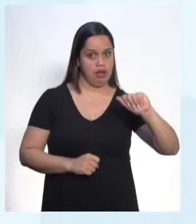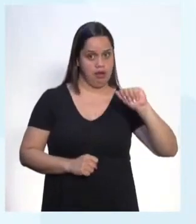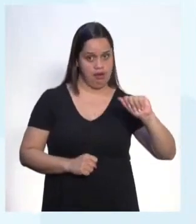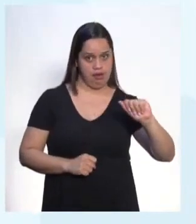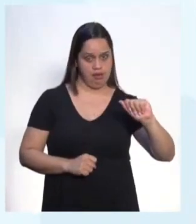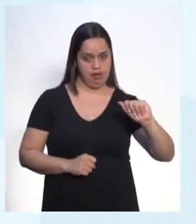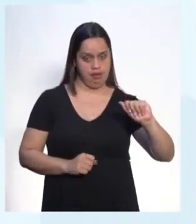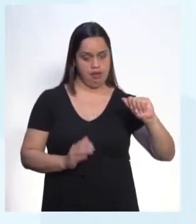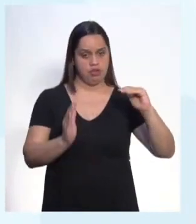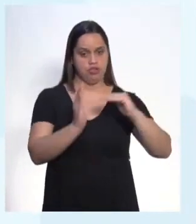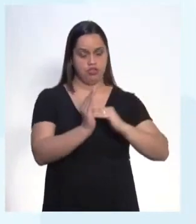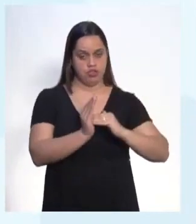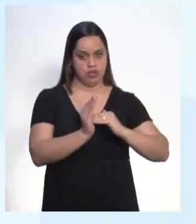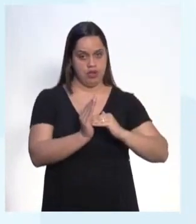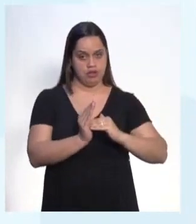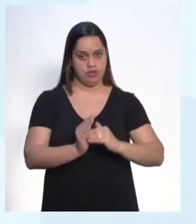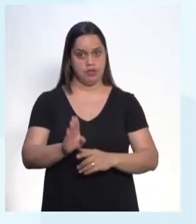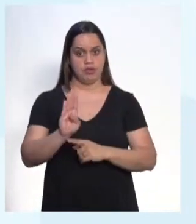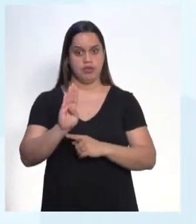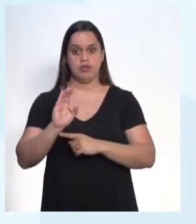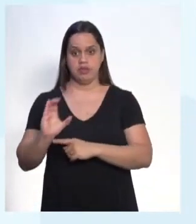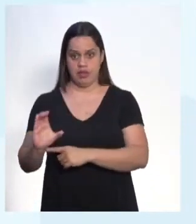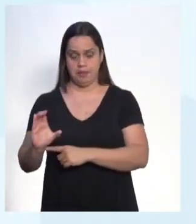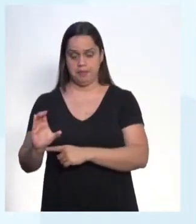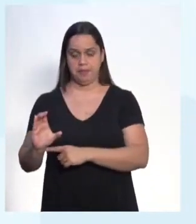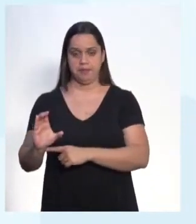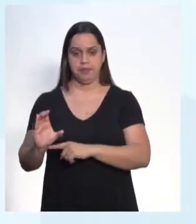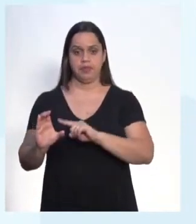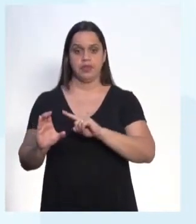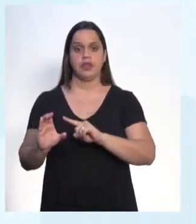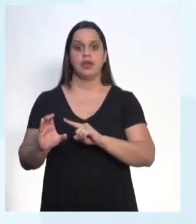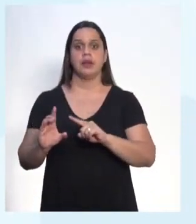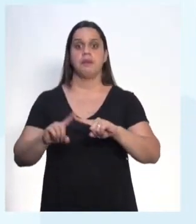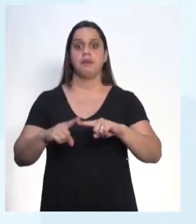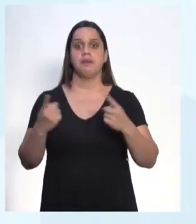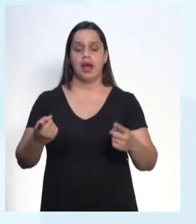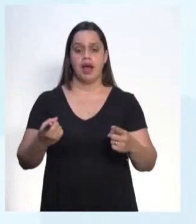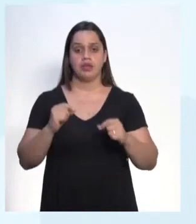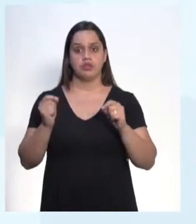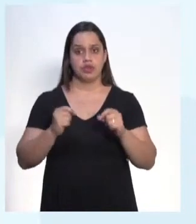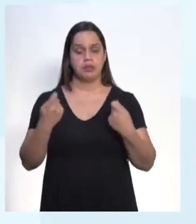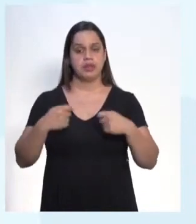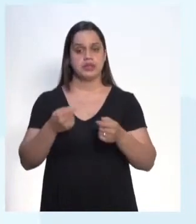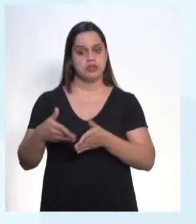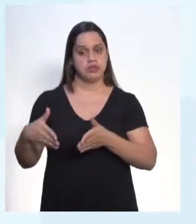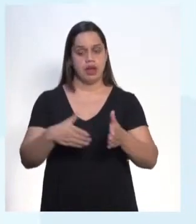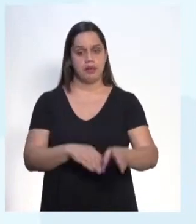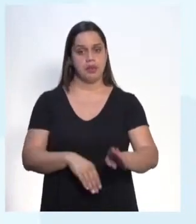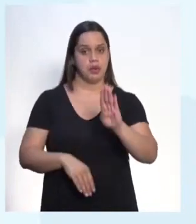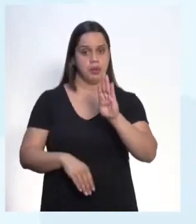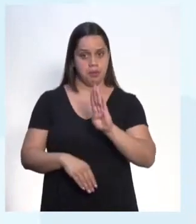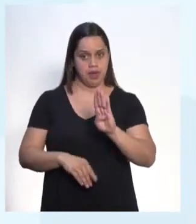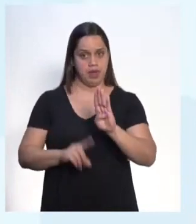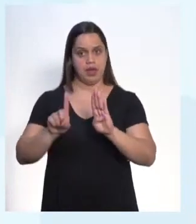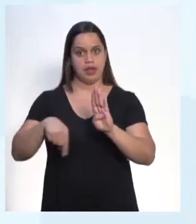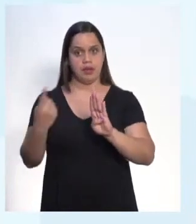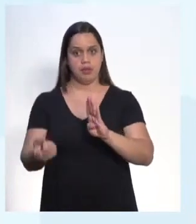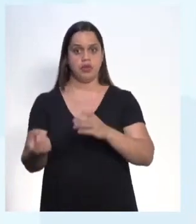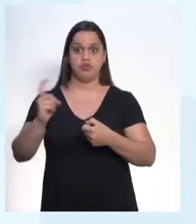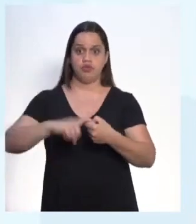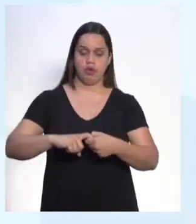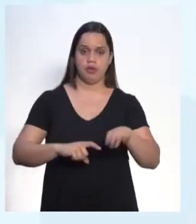A, chegar na cidade C, passando por B e retornando para